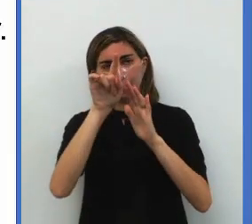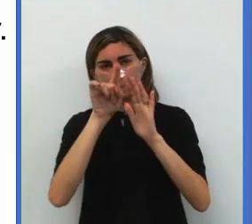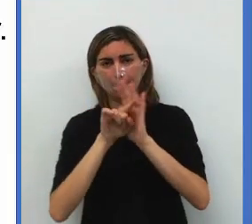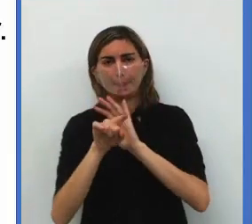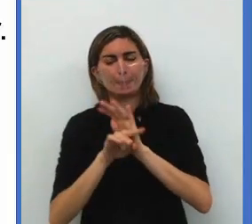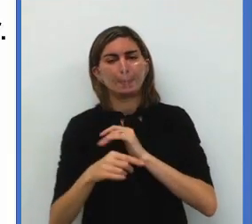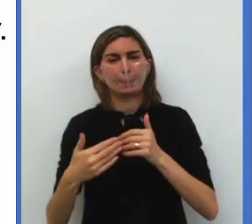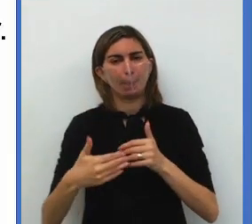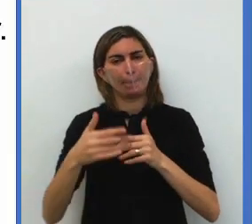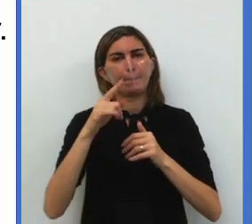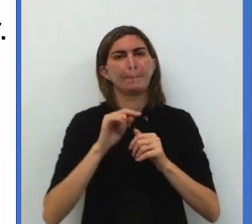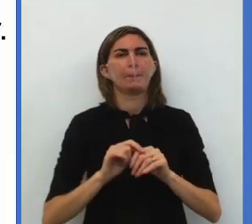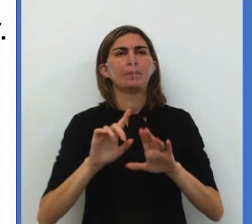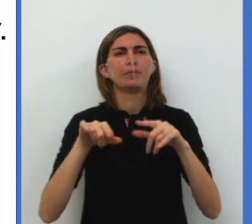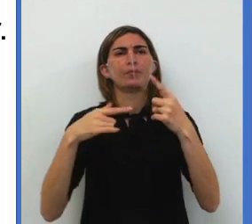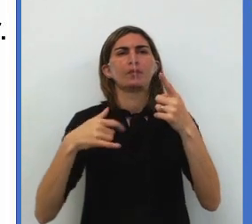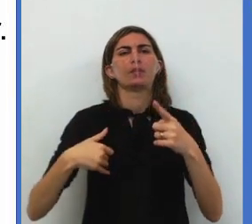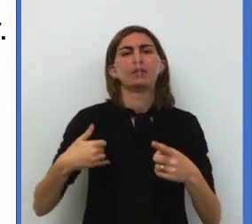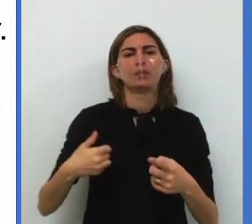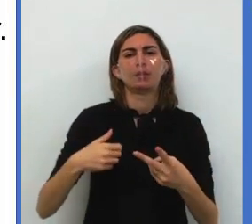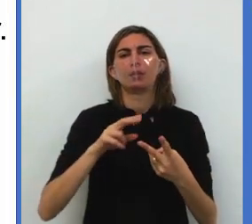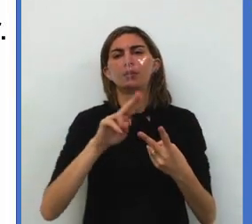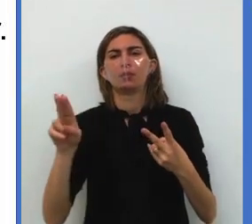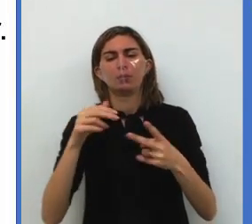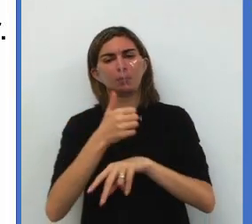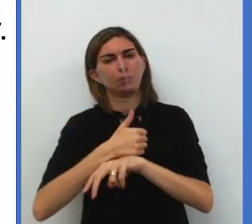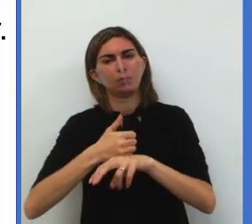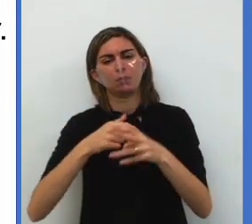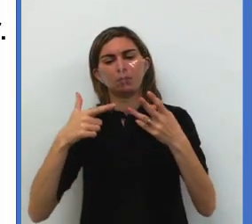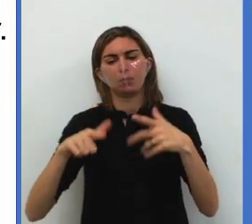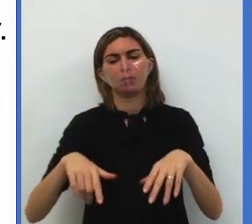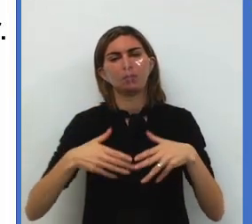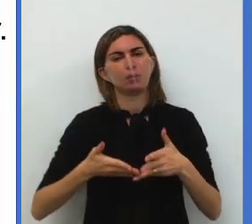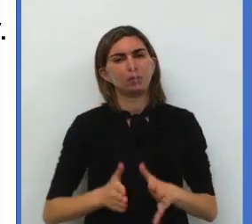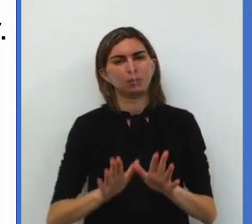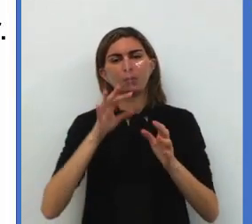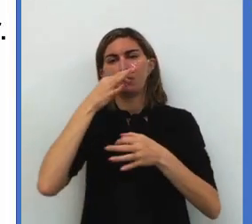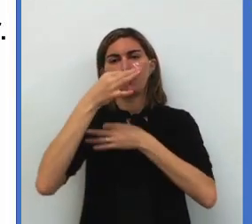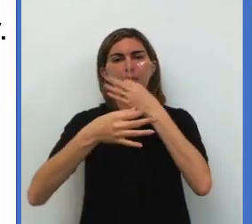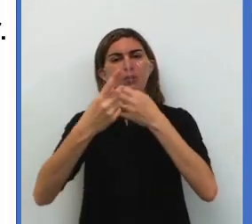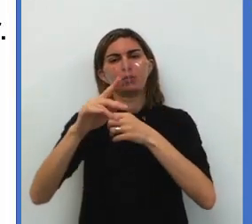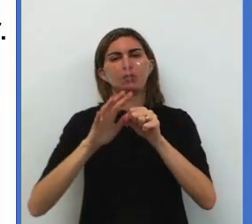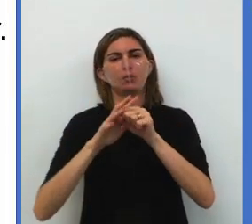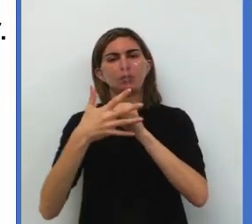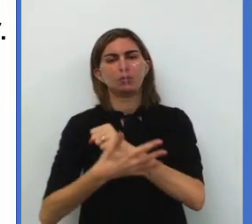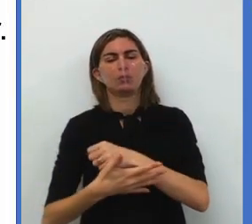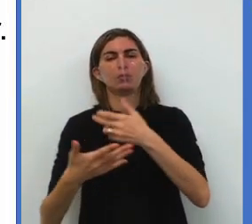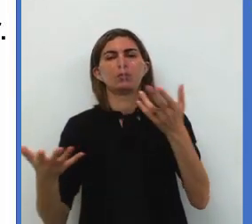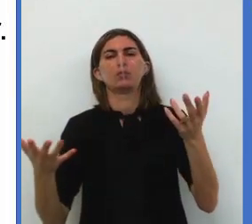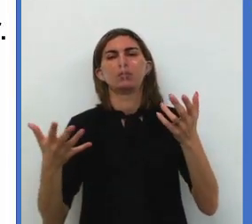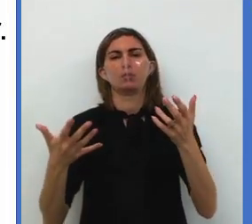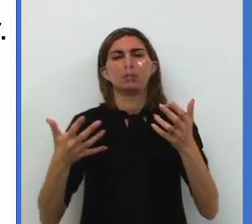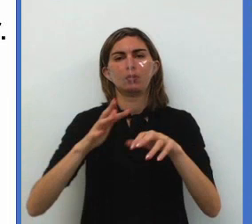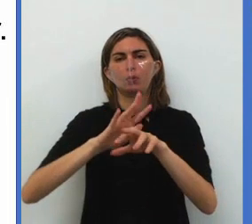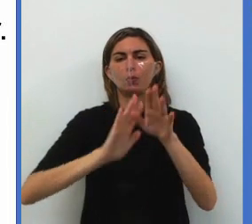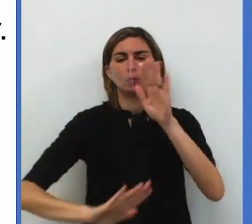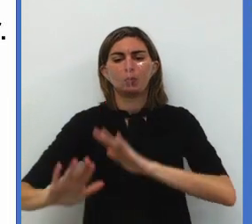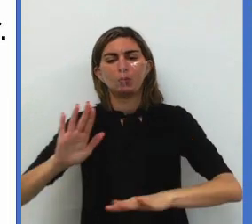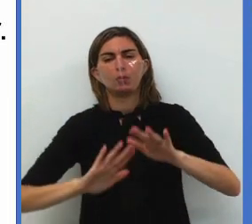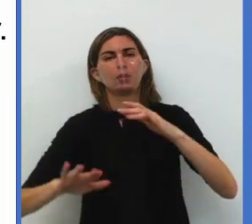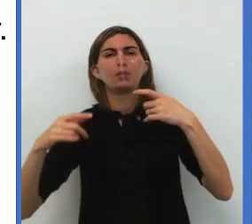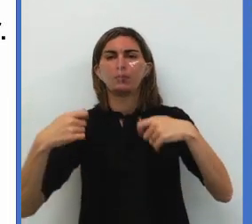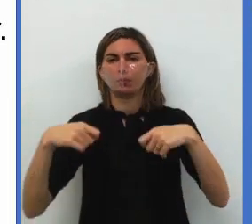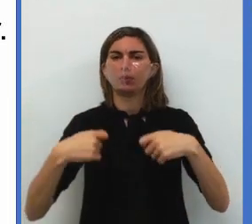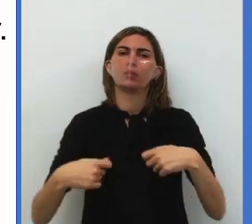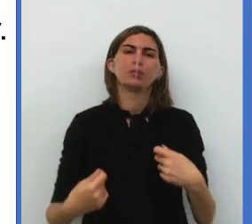Então, a seguir pergunte a idade, o nome, profissão, local de nascimento e a opinião dele sobre a Covid-19 e os devidos